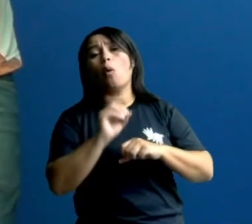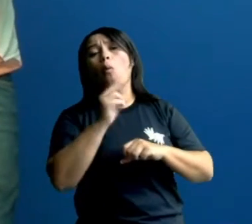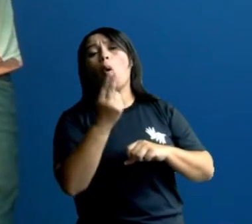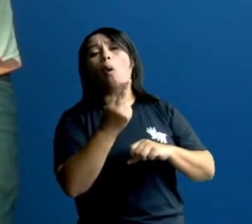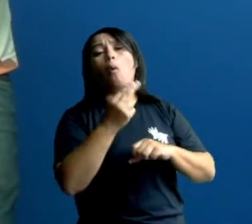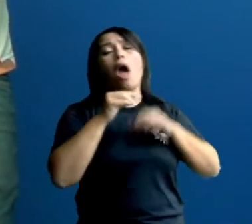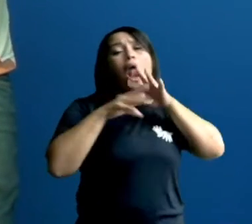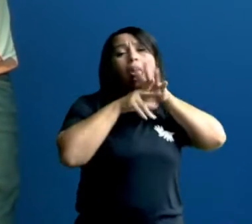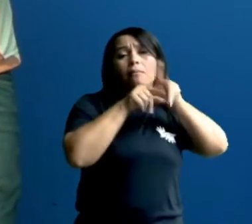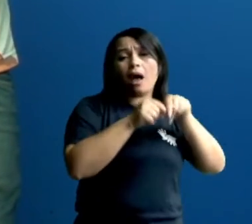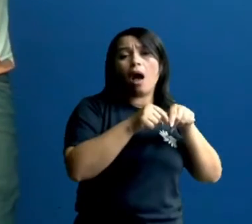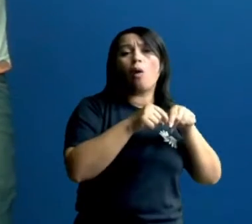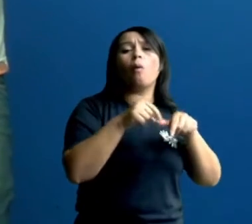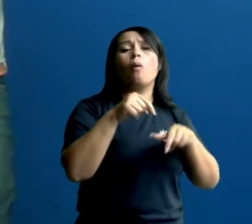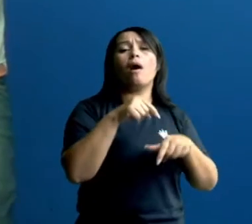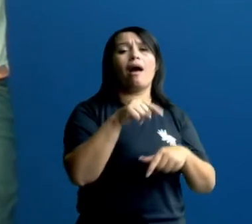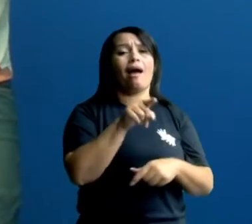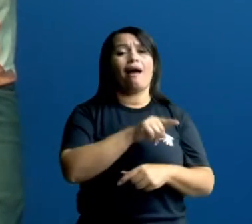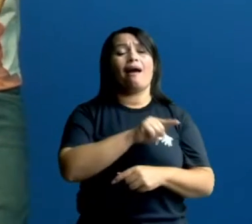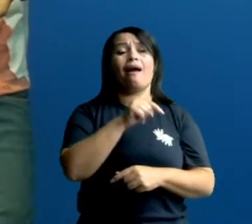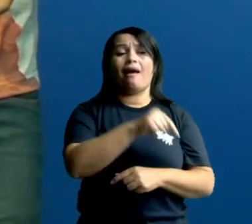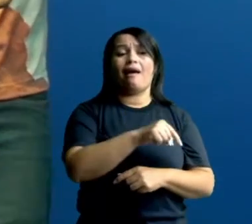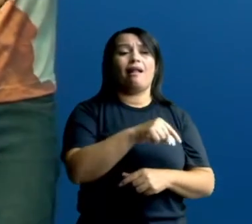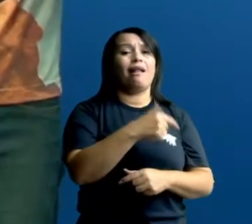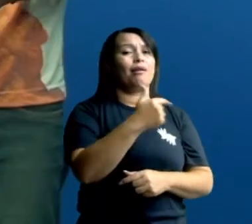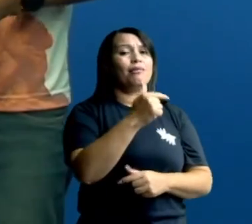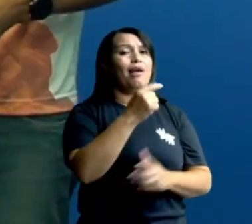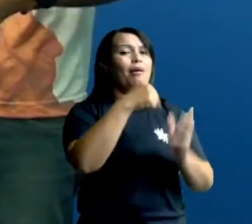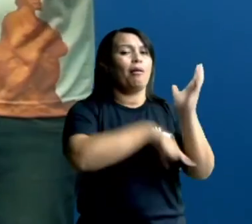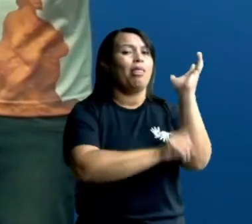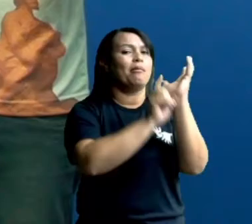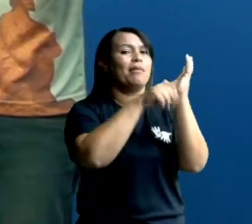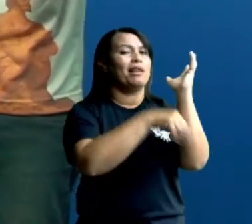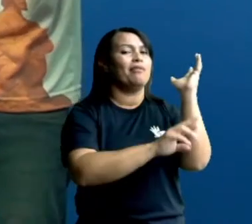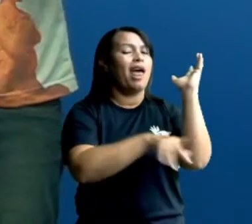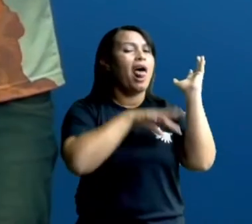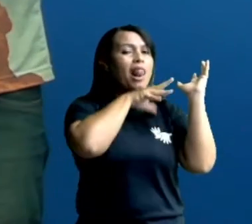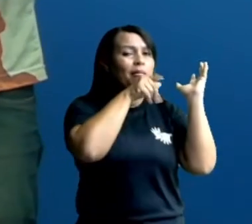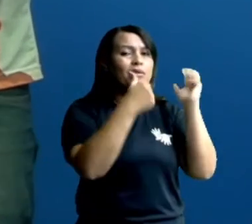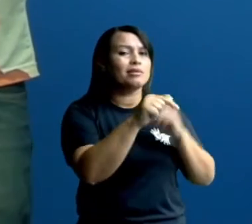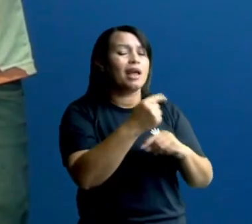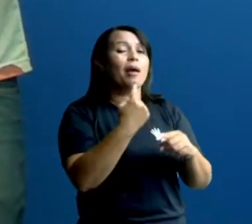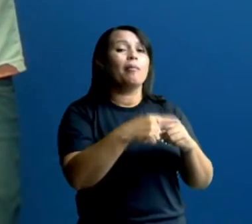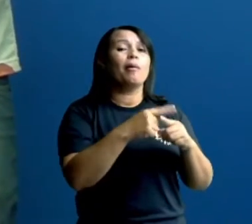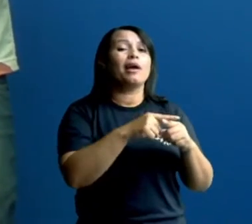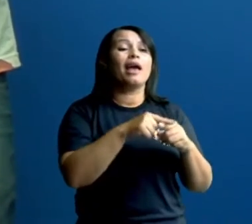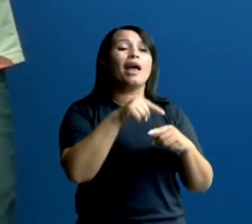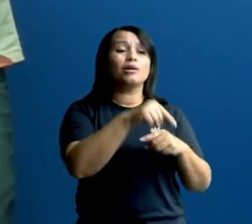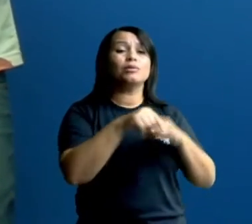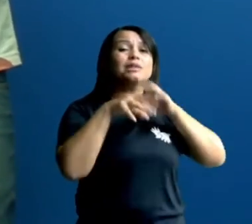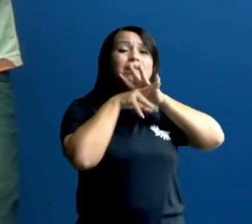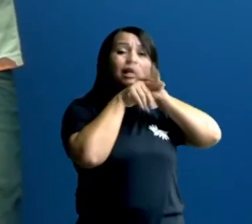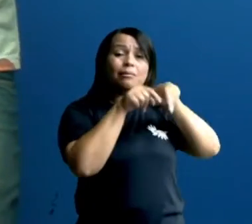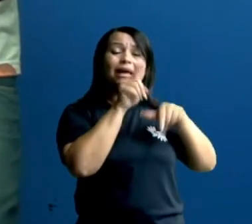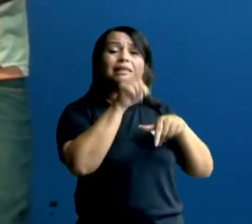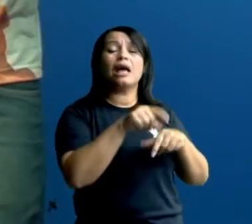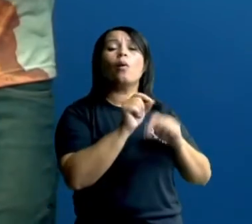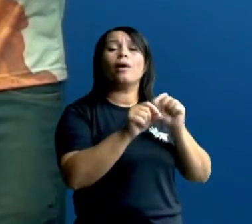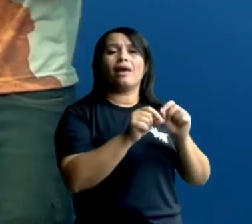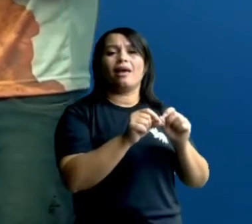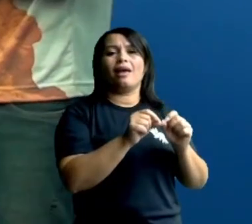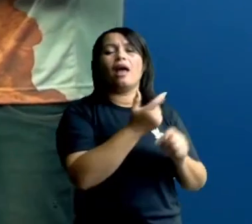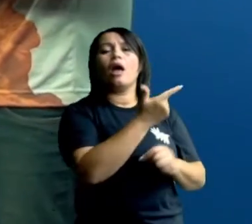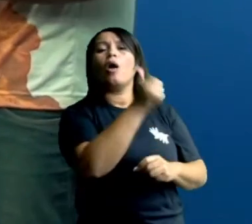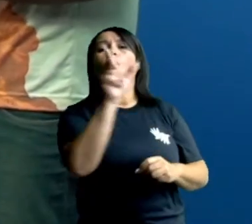animal. A célula animal ela não vai precisar ter cloroplasto, tá certo? Porque a fonte de energia dos animais vai ser